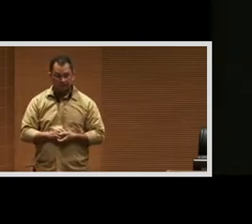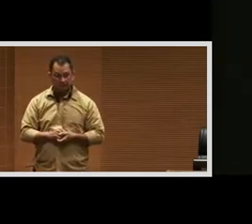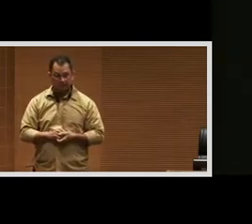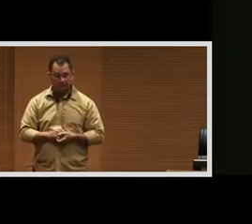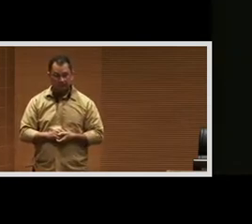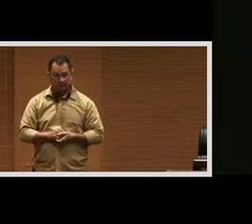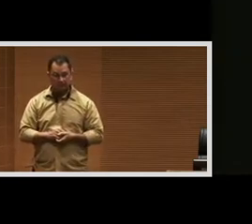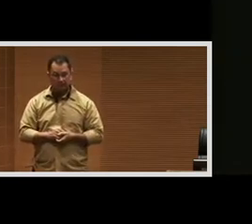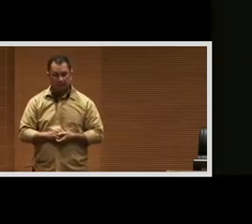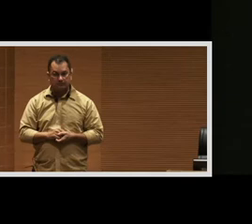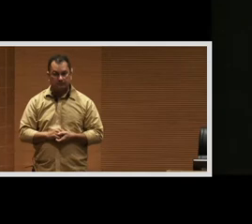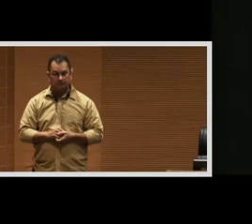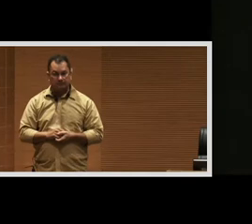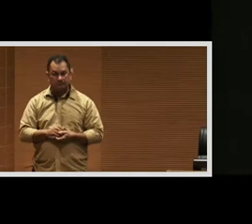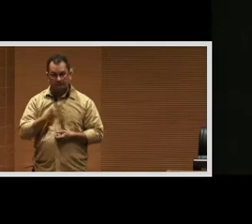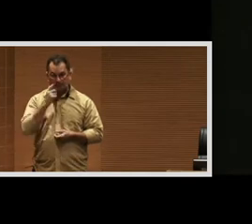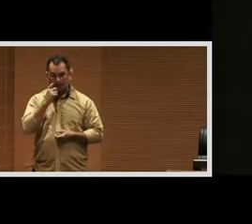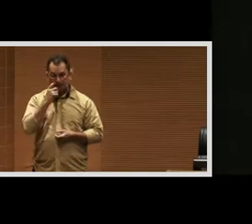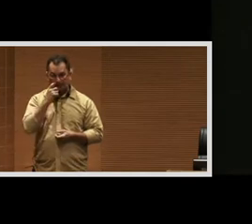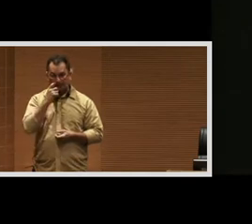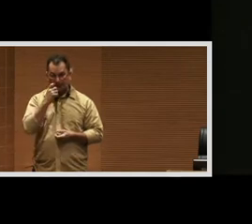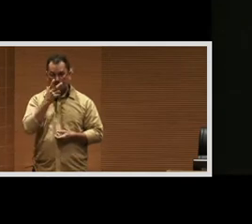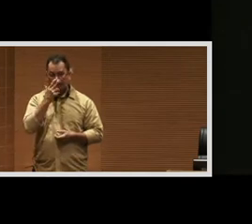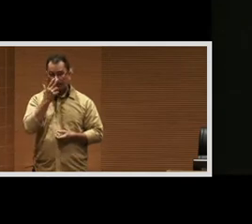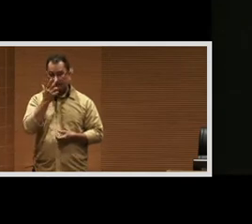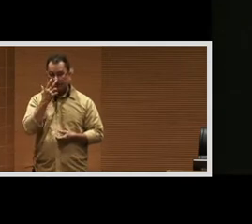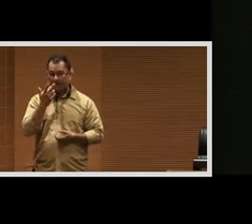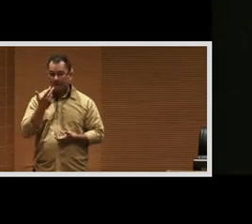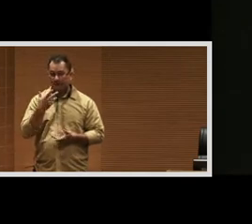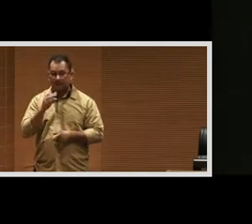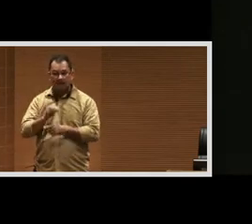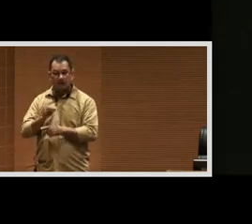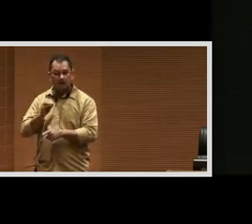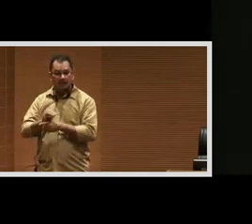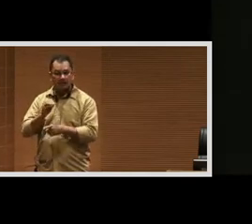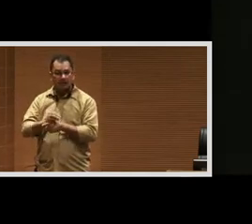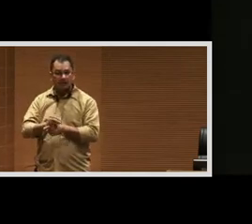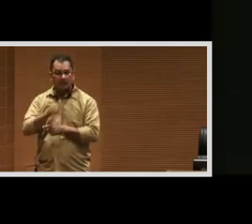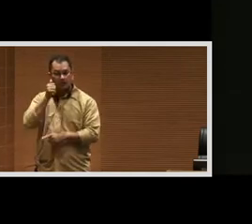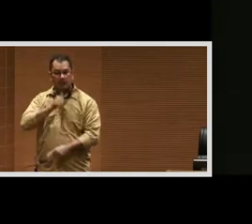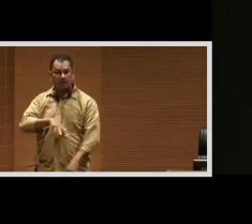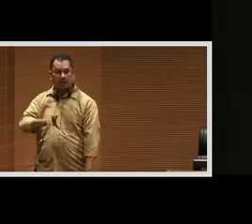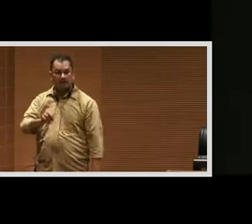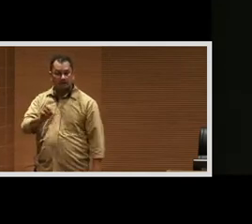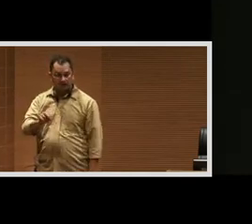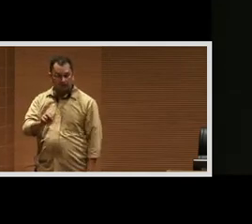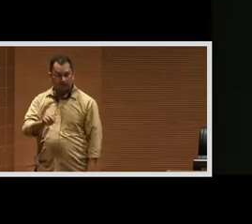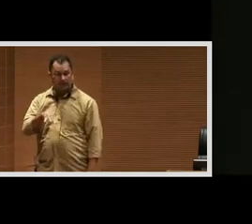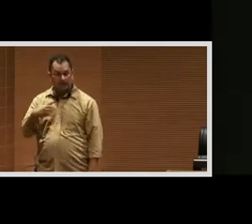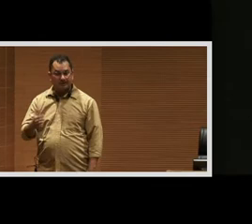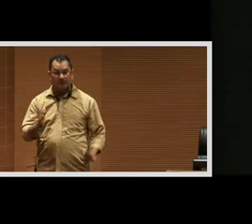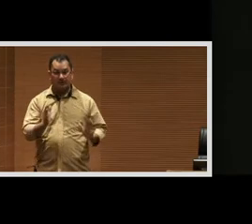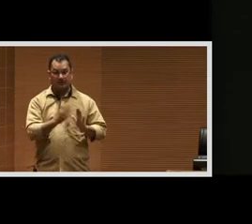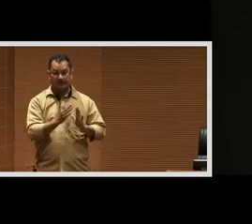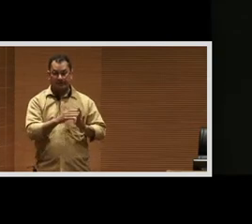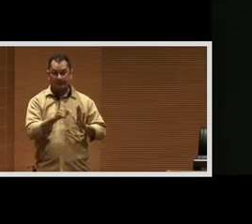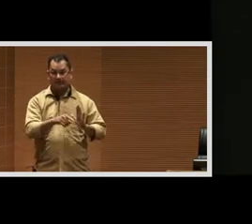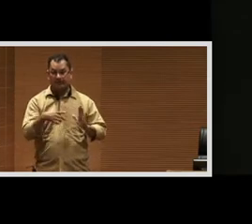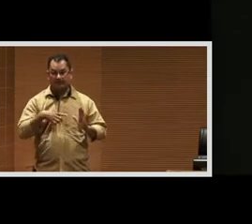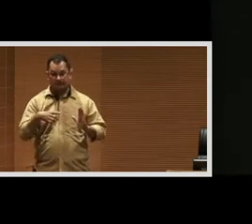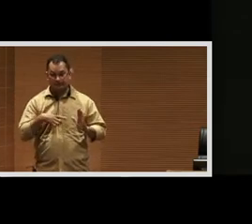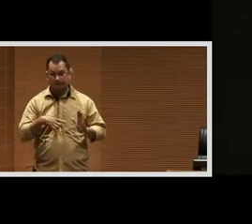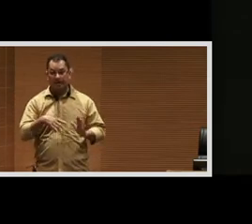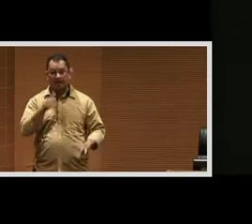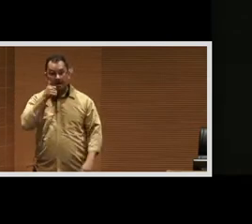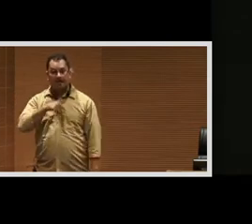que era, parece que, criado pela avó. E na casa estava a